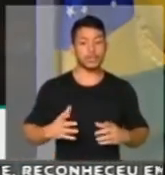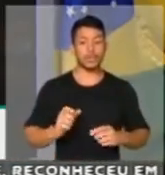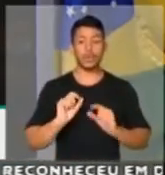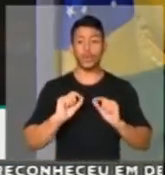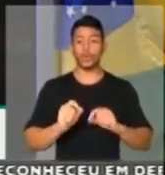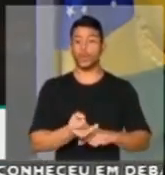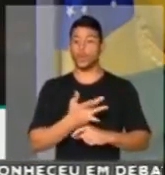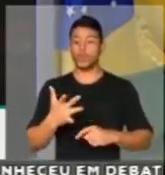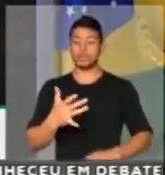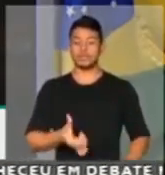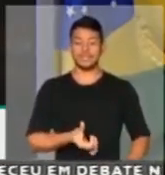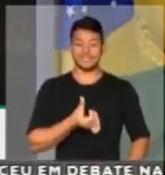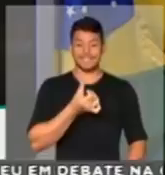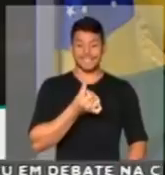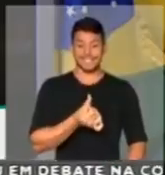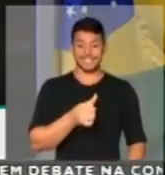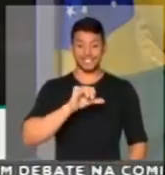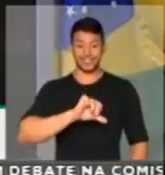cresceu